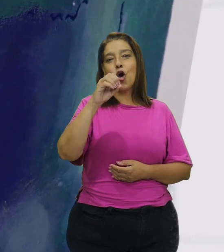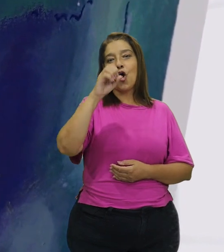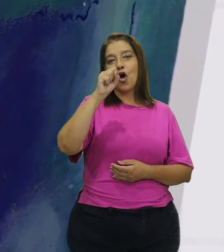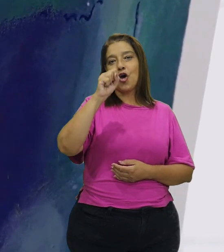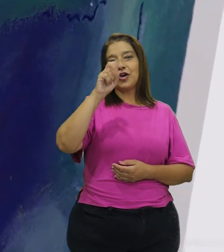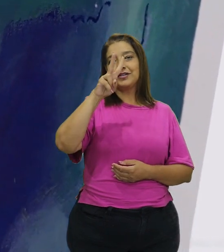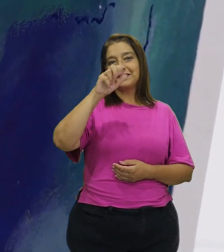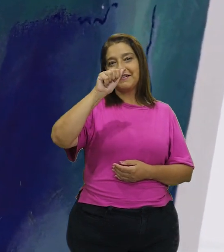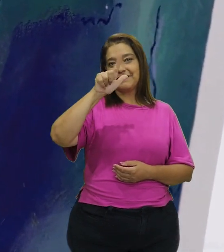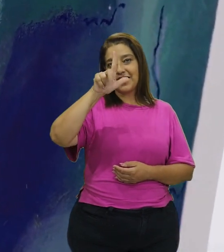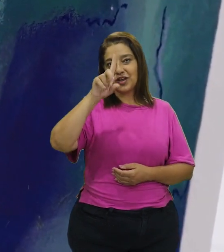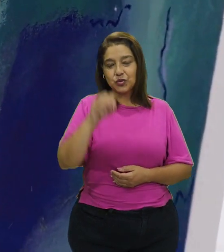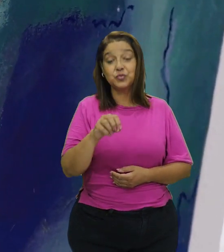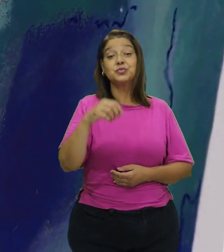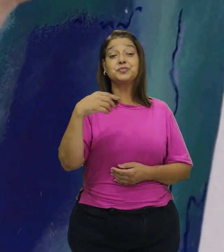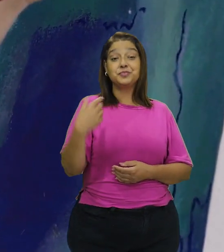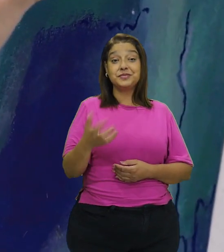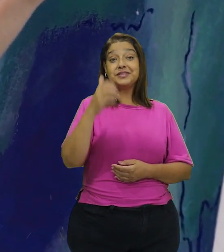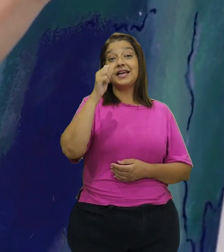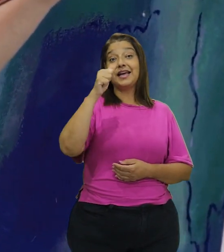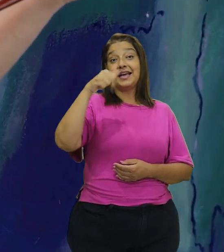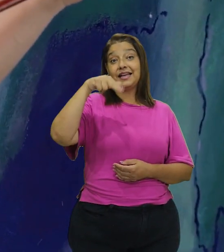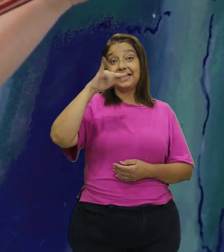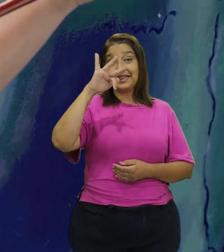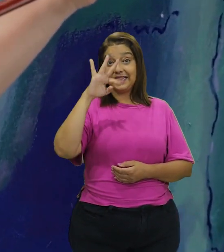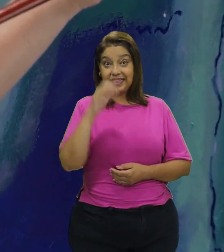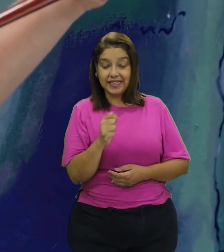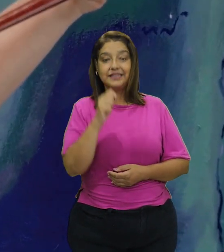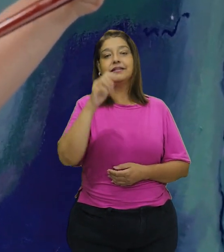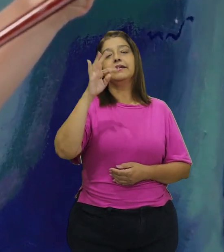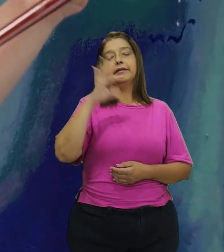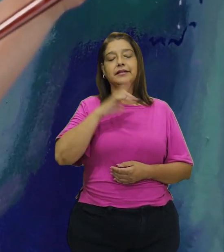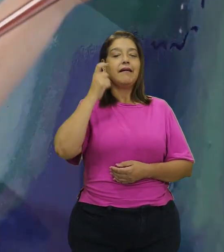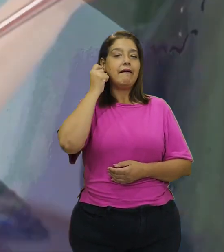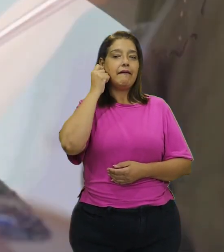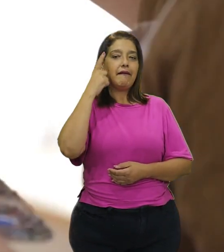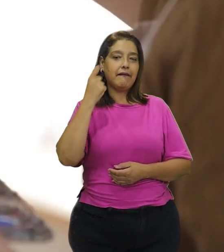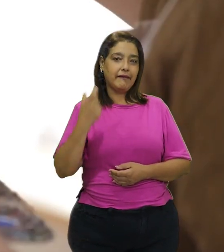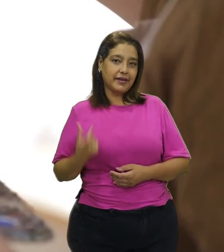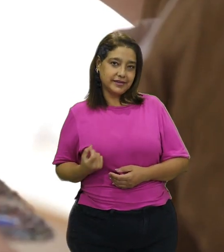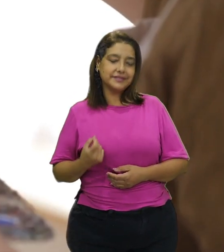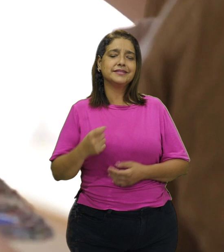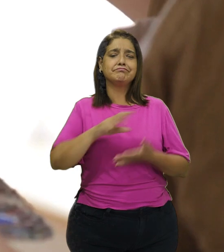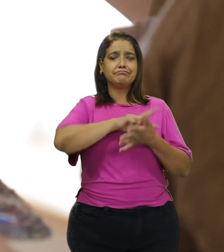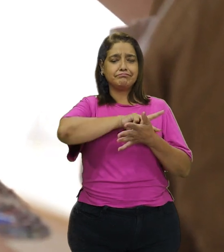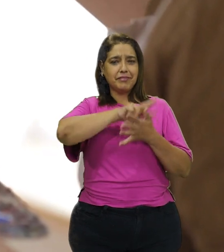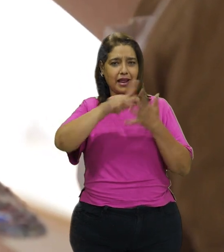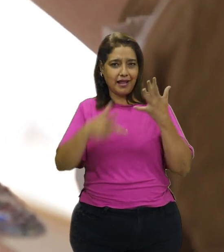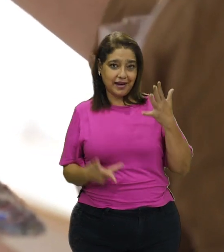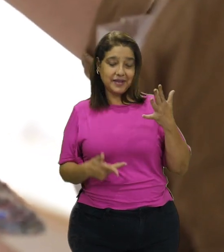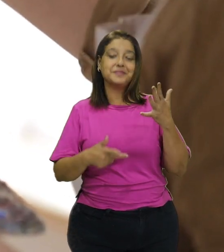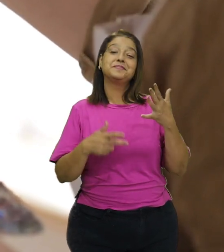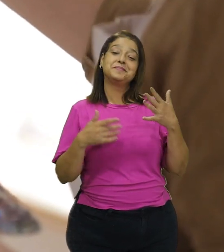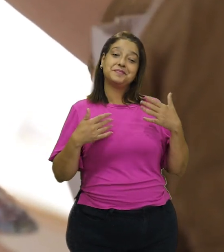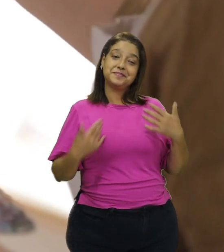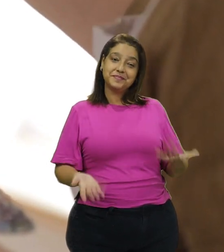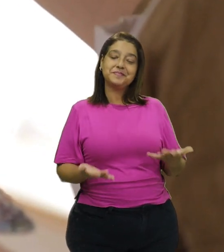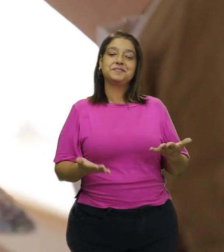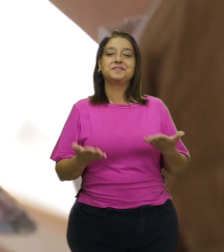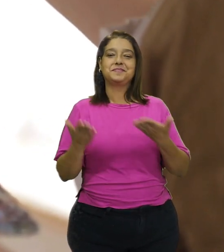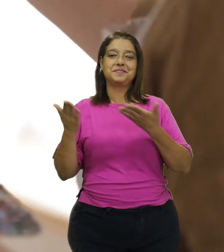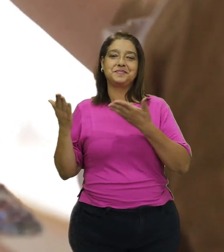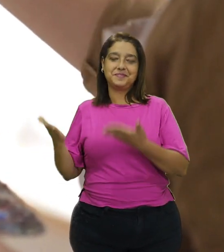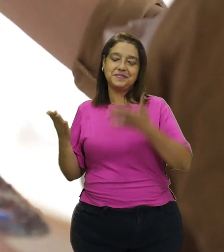de Andrade, Anita Malfatti e Tarsília do Amaral. Villa-Lobos e